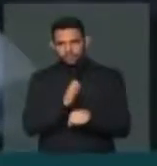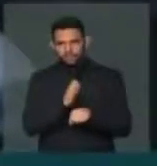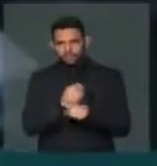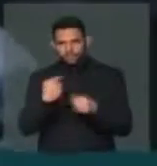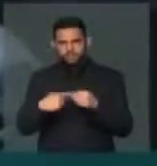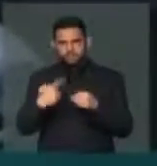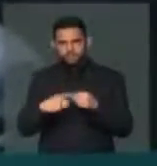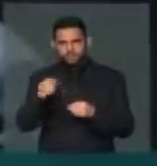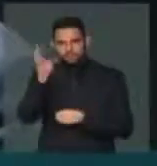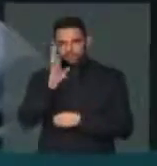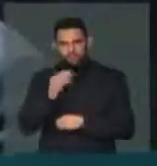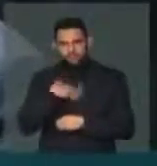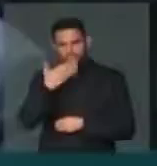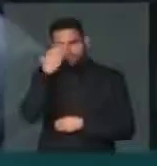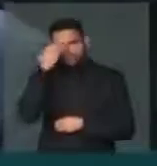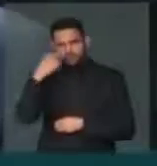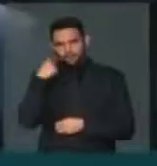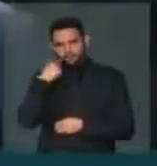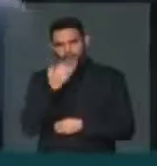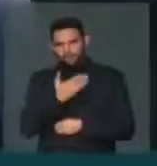maior cidade do Brasil e da Federação M Obrigado ob